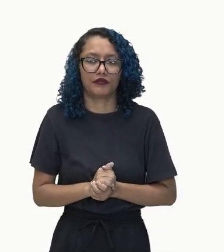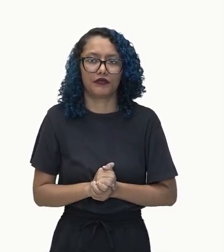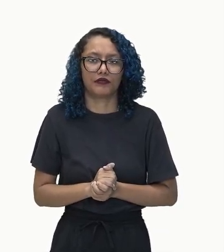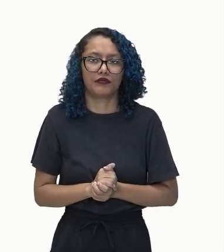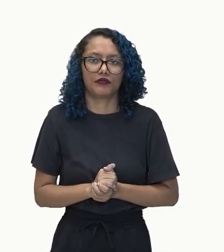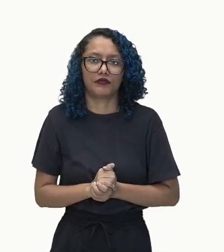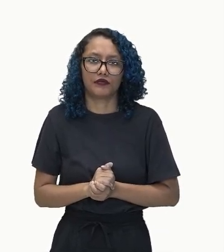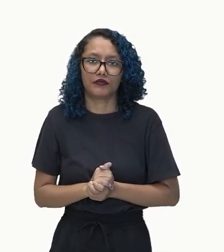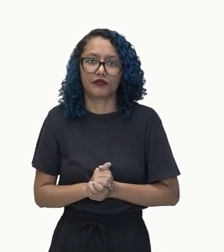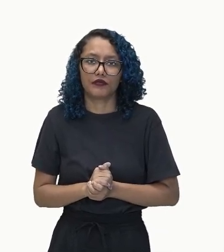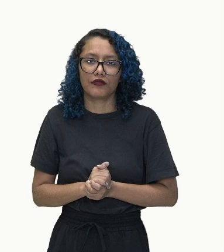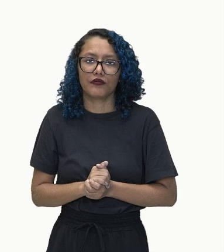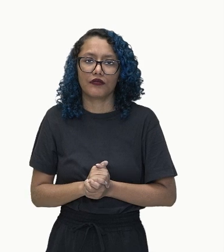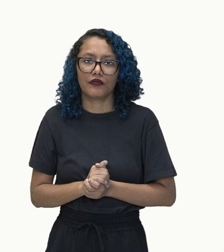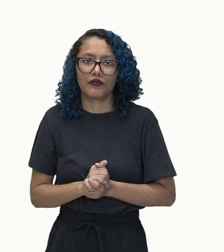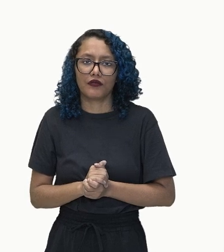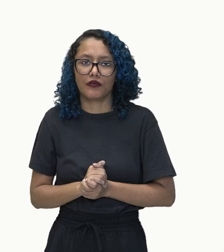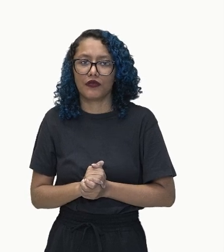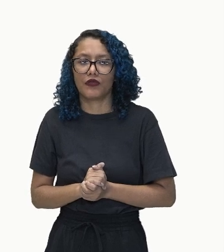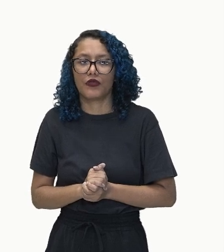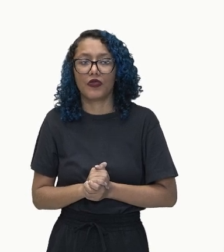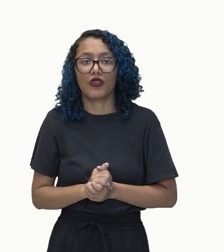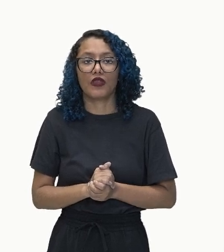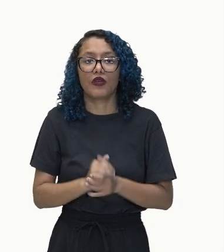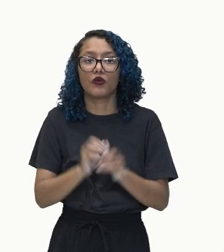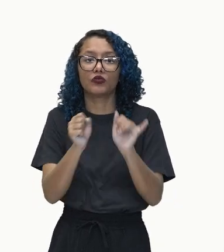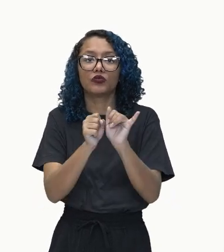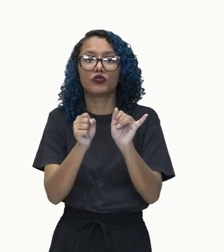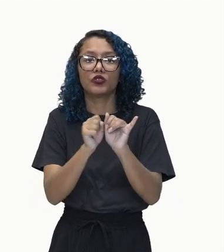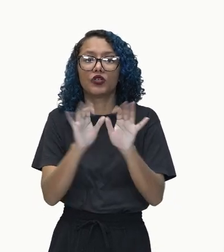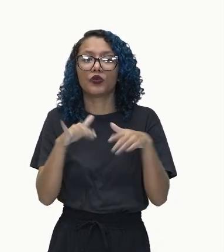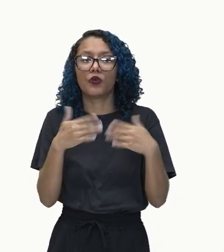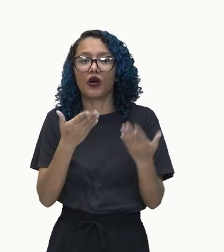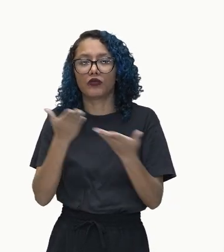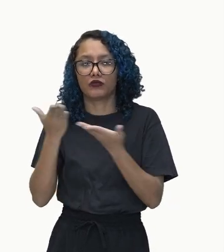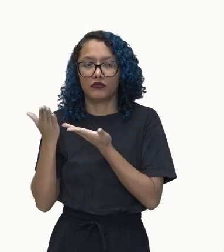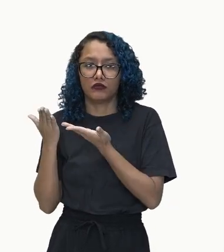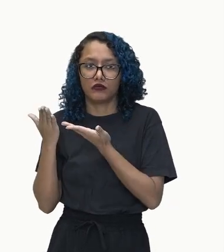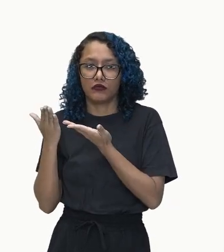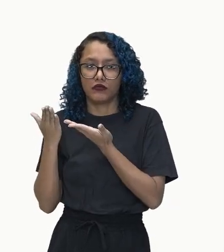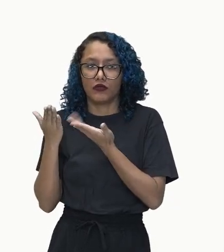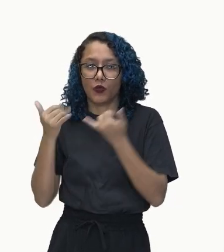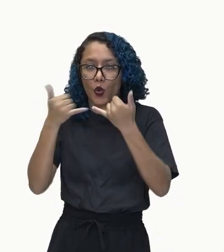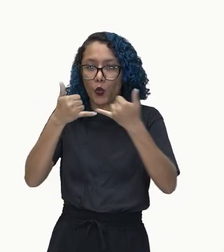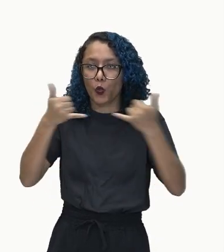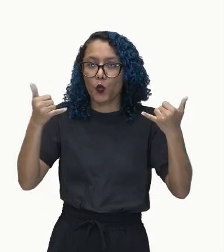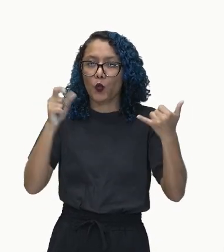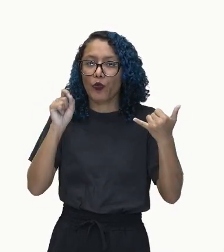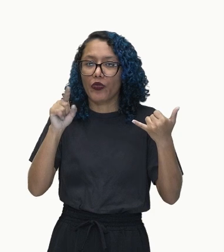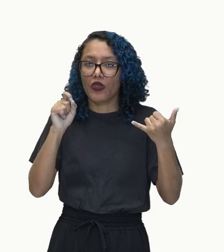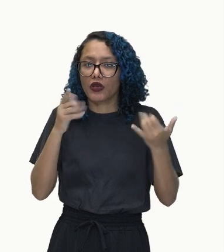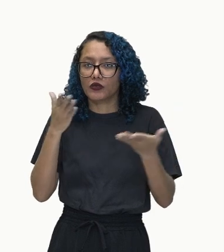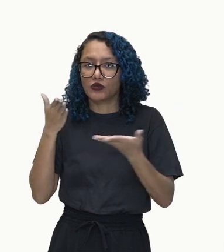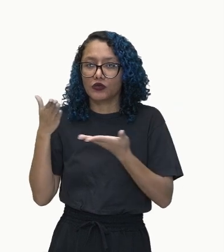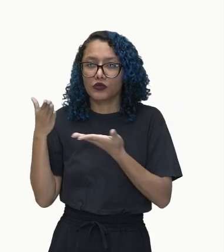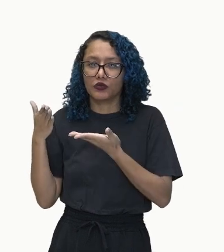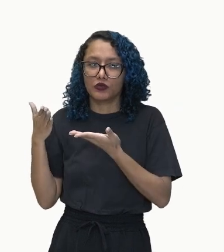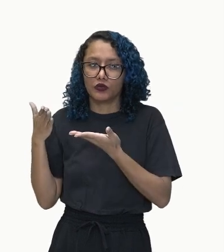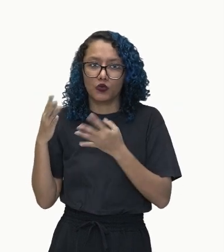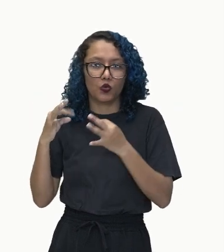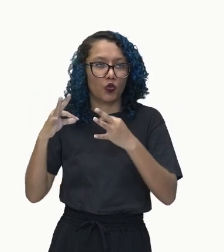o nosso sujeito, que é a grande diferença nos resultados das